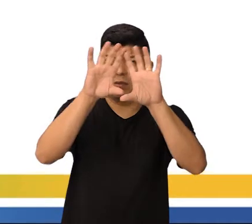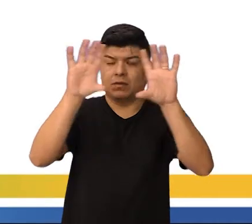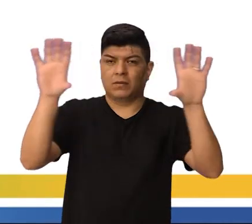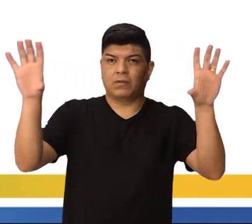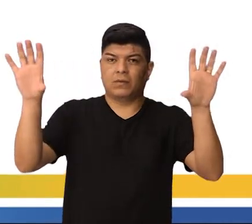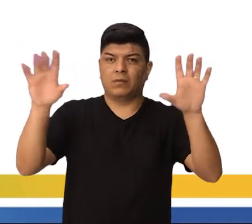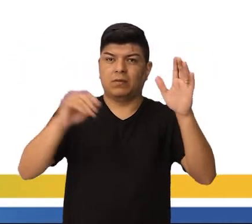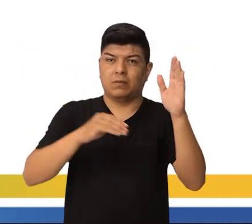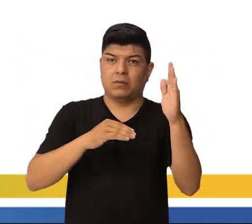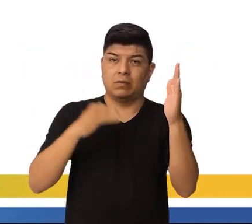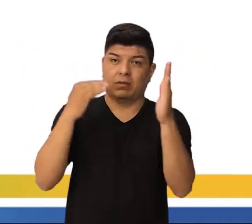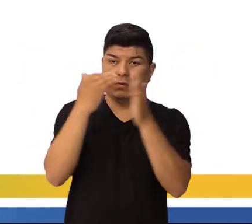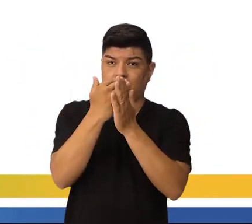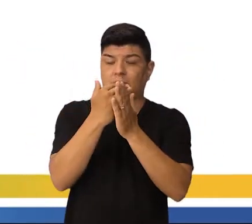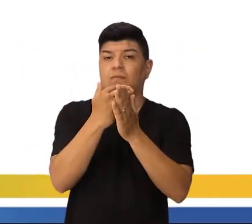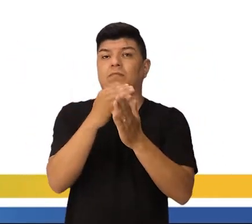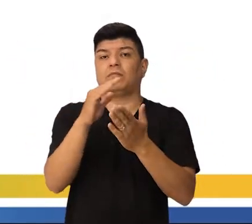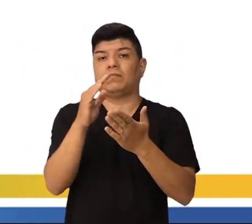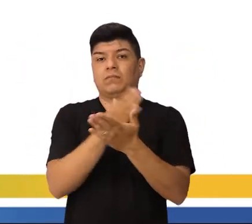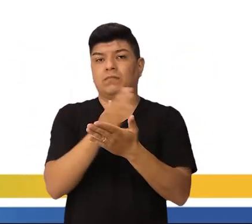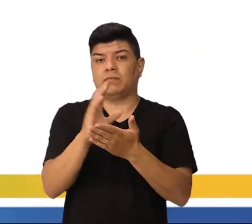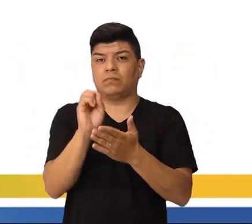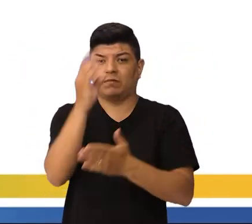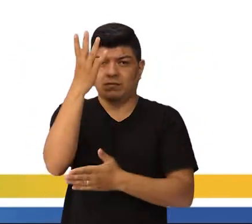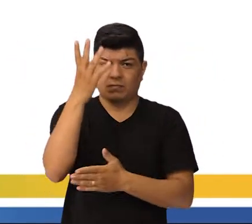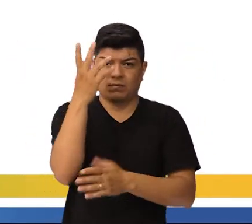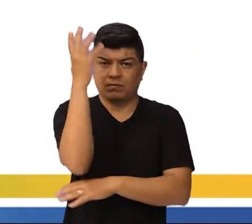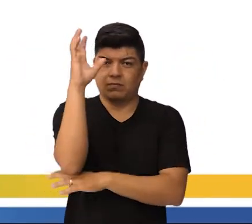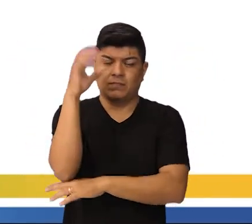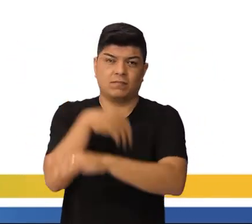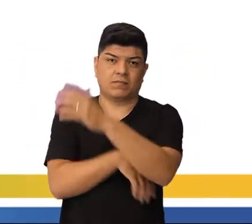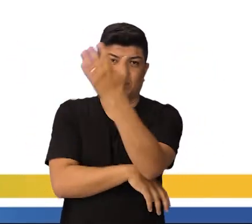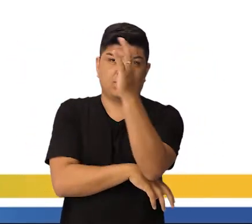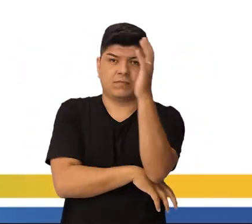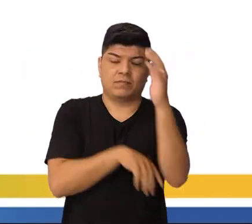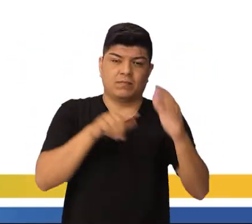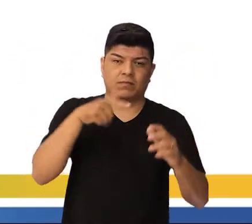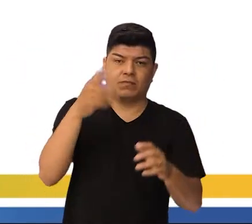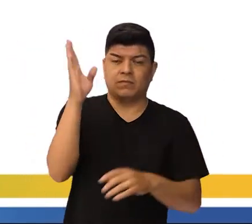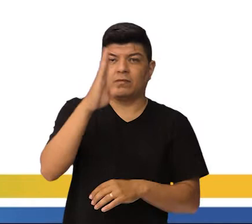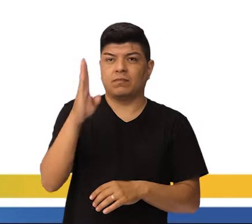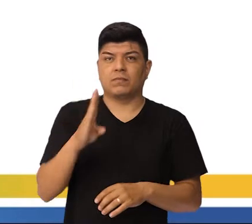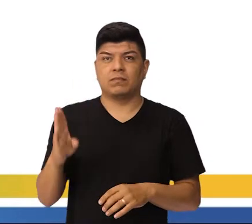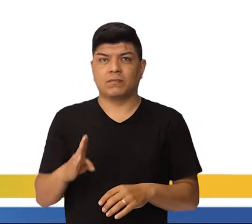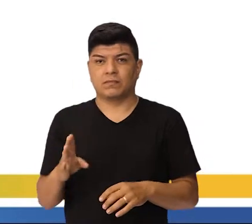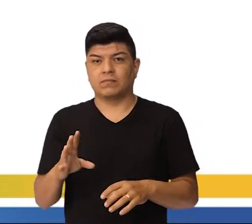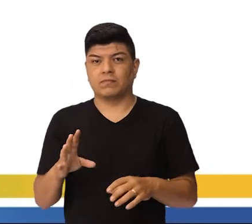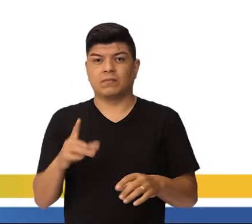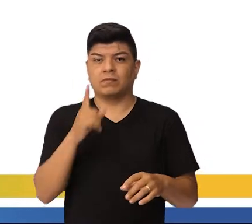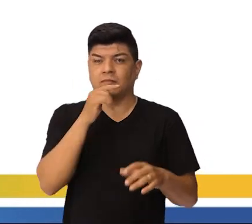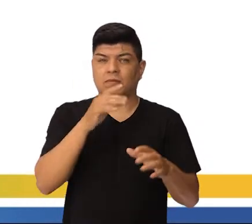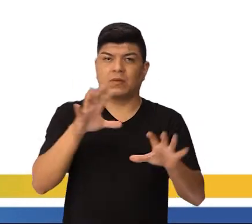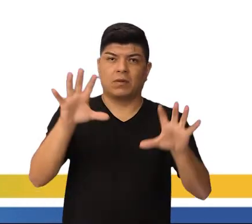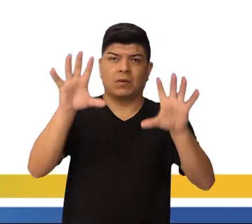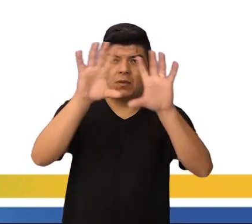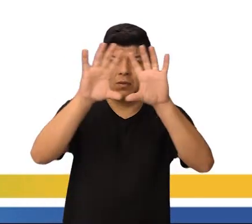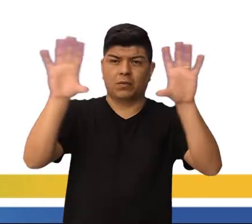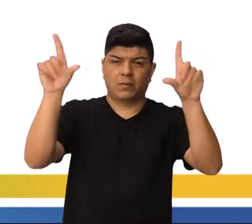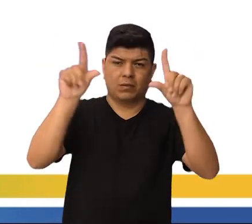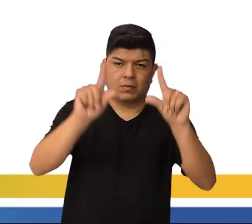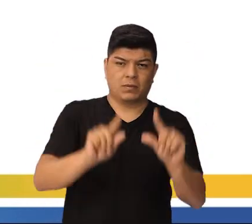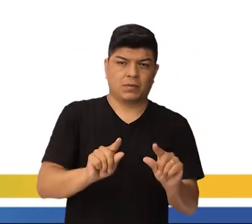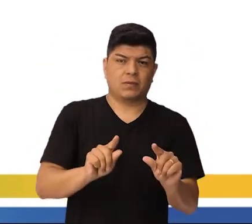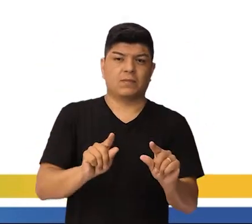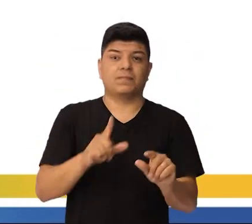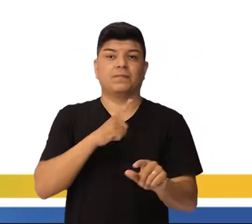como acontece em alguns lugares da Amazônia, e outros lugares do Brasil essa umidade relativa do ar é baixa. Então